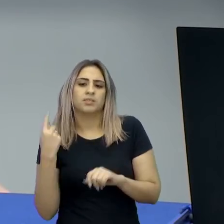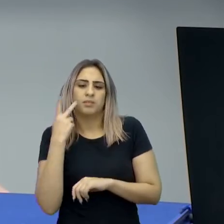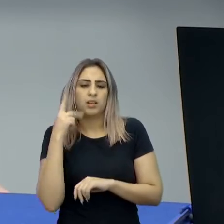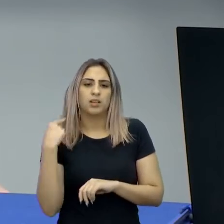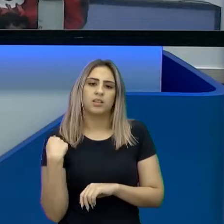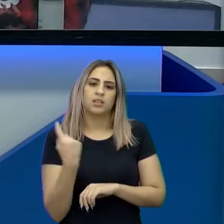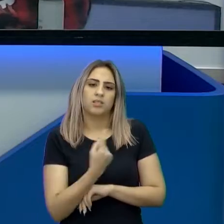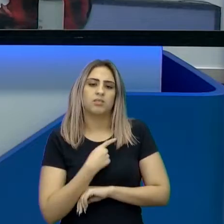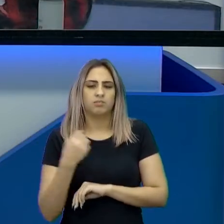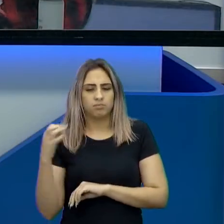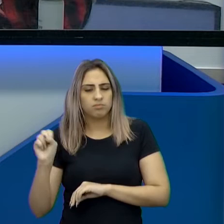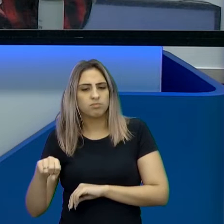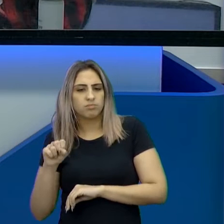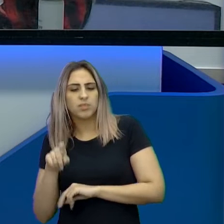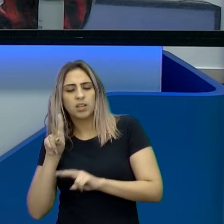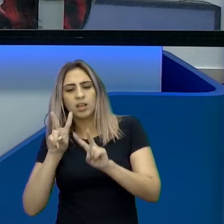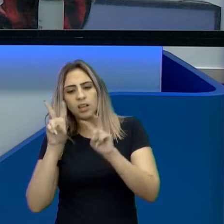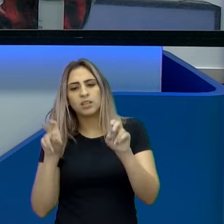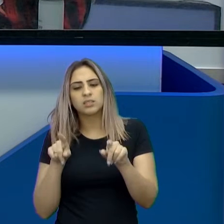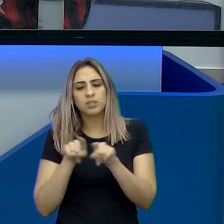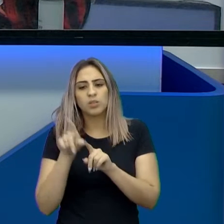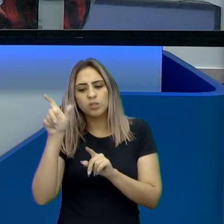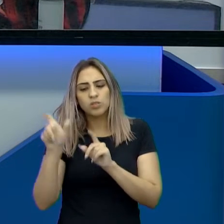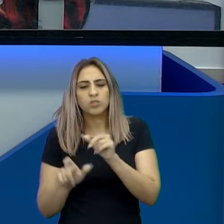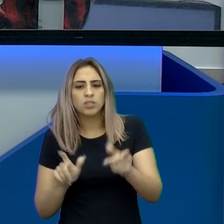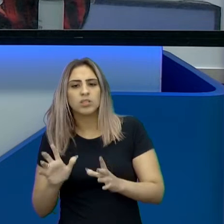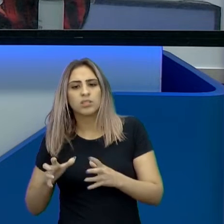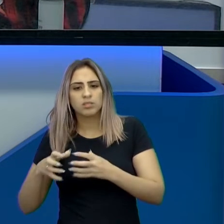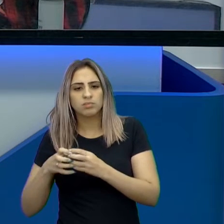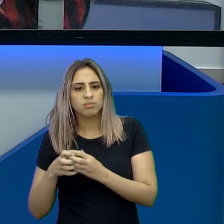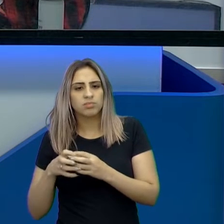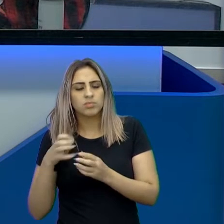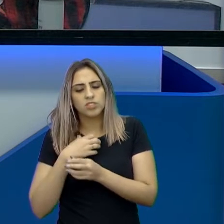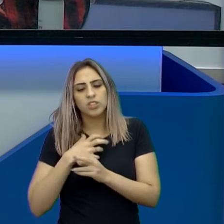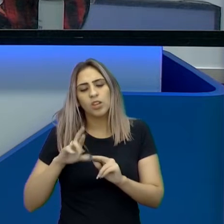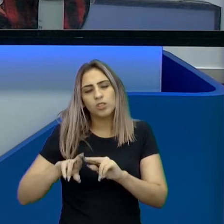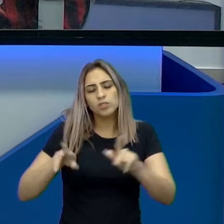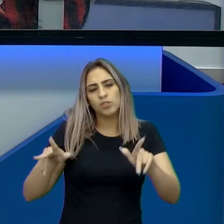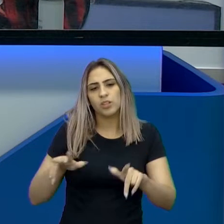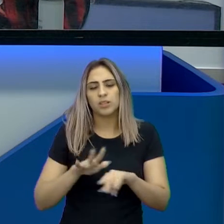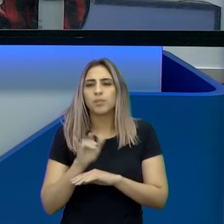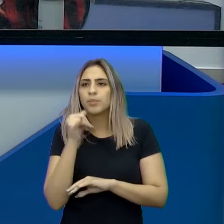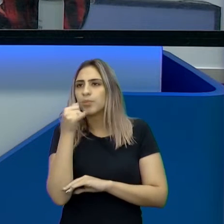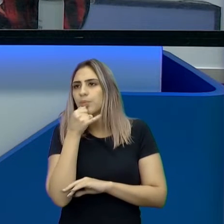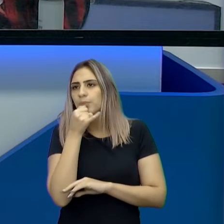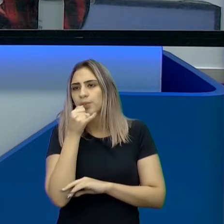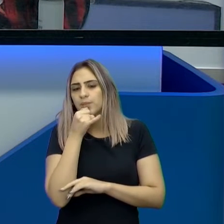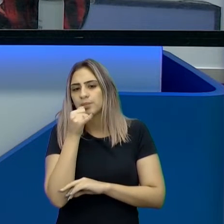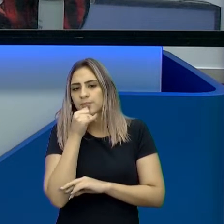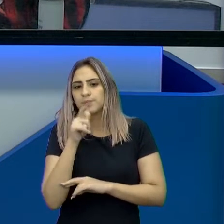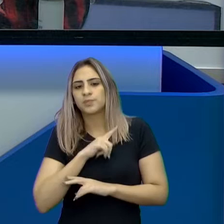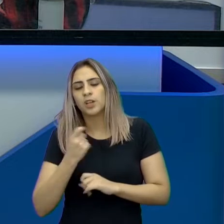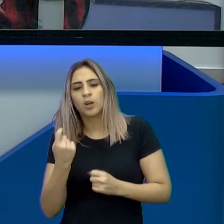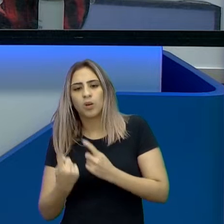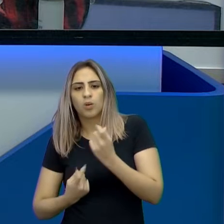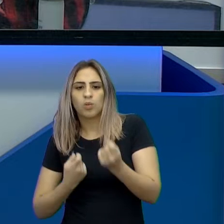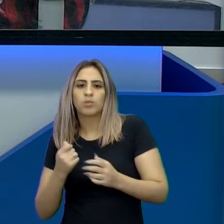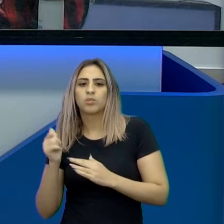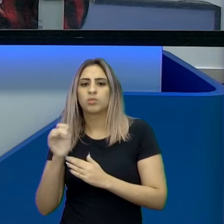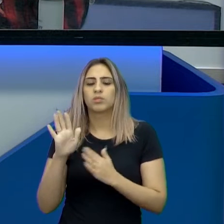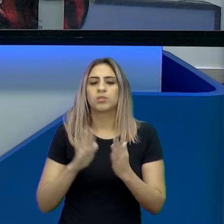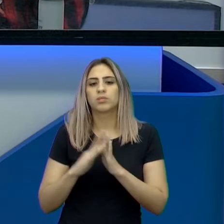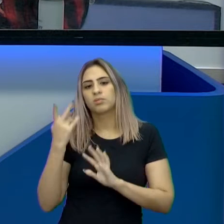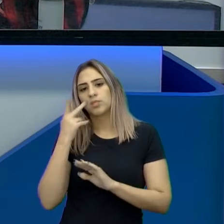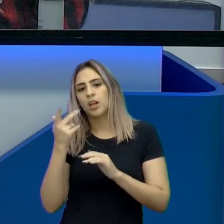né? Sim, e também a questão de você juntar habilidades diferentes. Por exemplo, teve uma das atividades que era para os